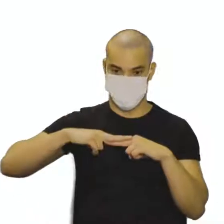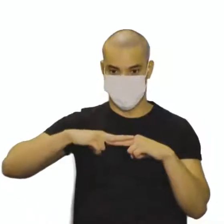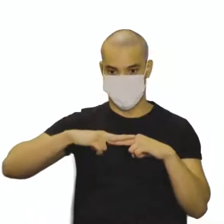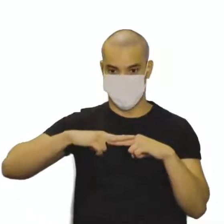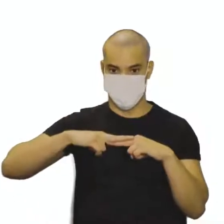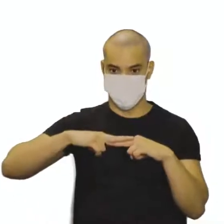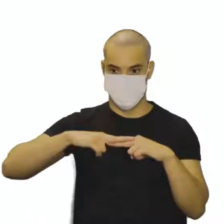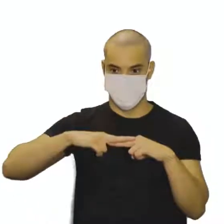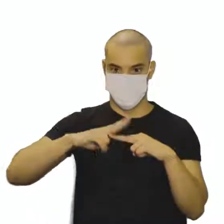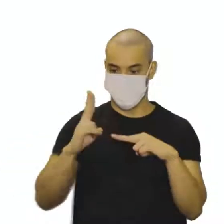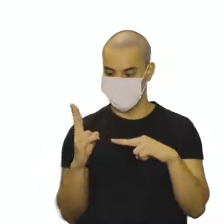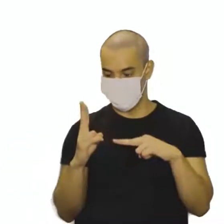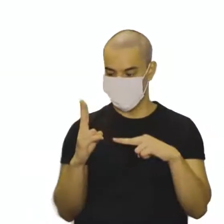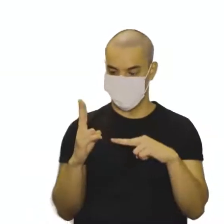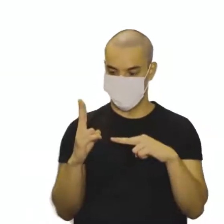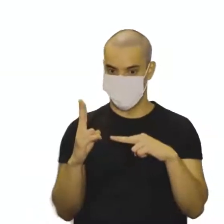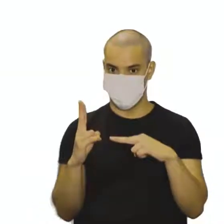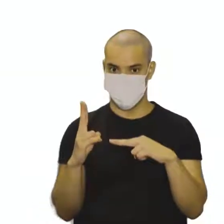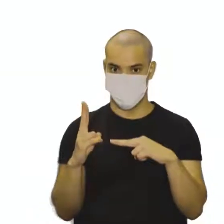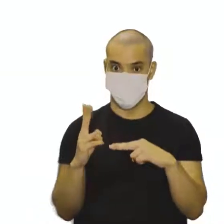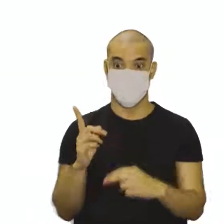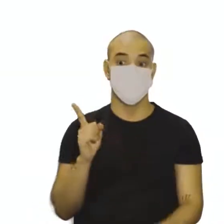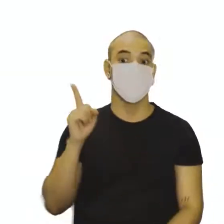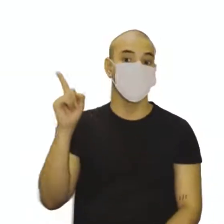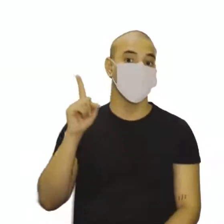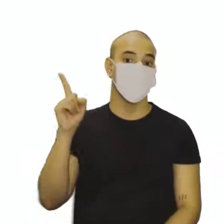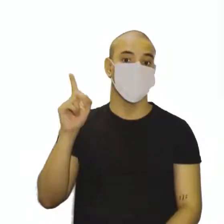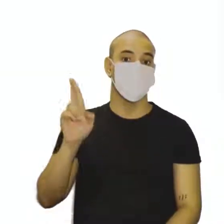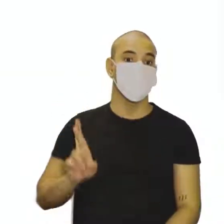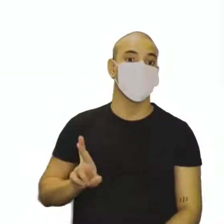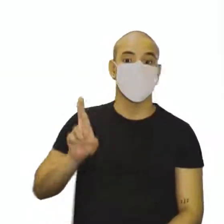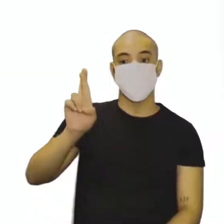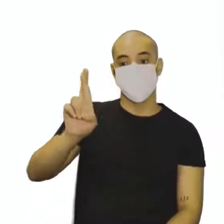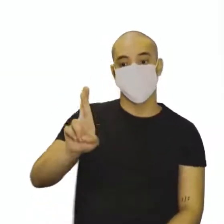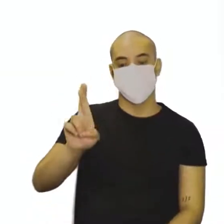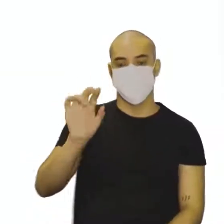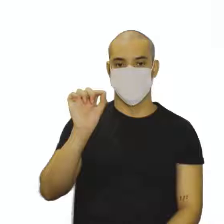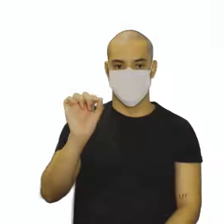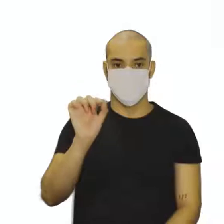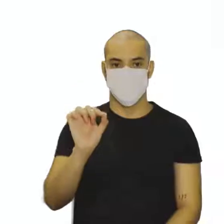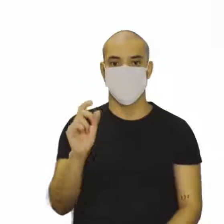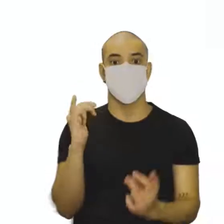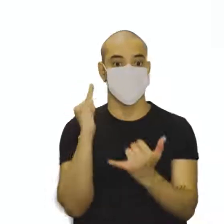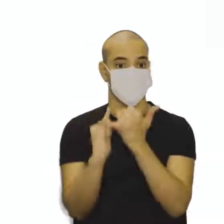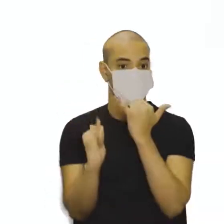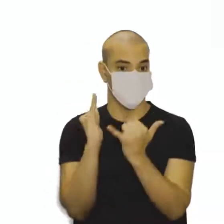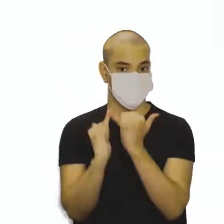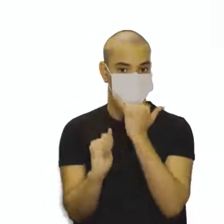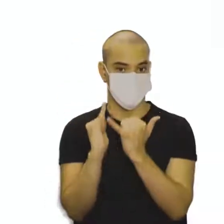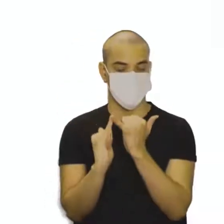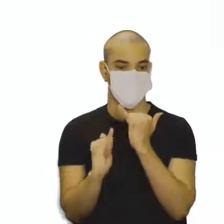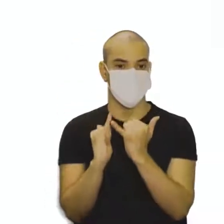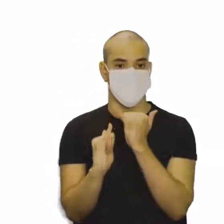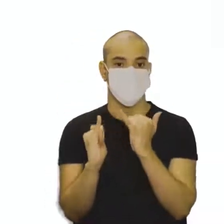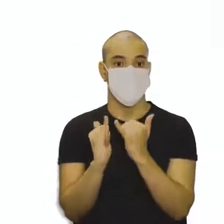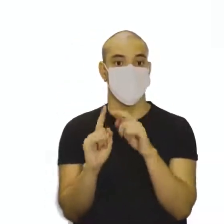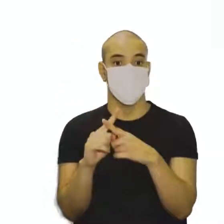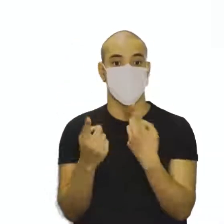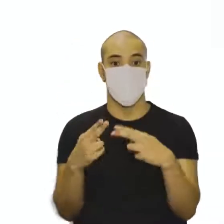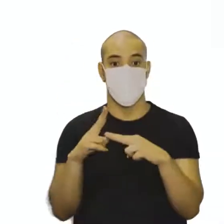chave fechada. 2, aberta. Aqui eu representei, olha só, algo similar com a chave